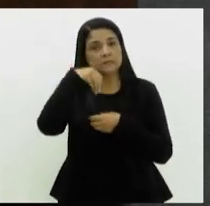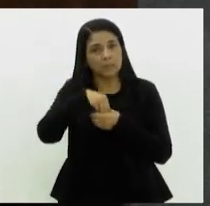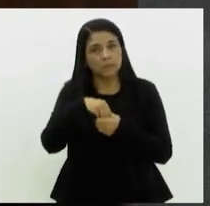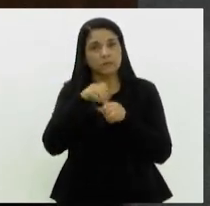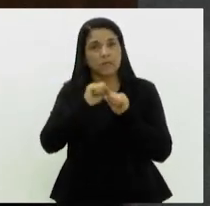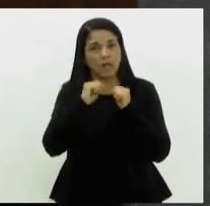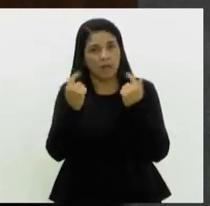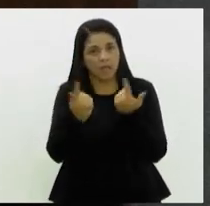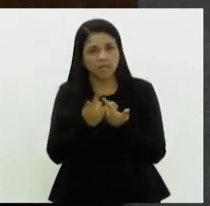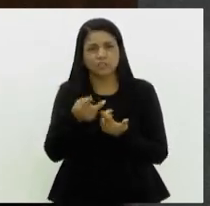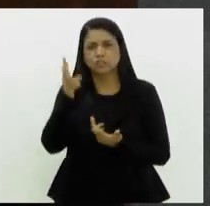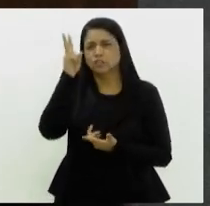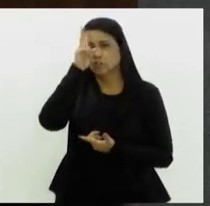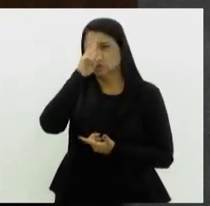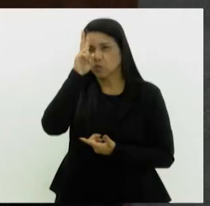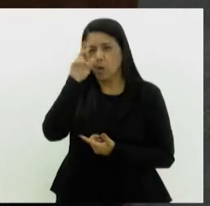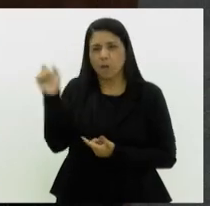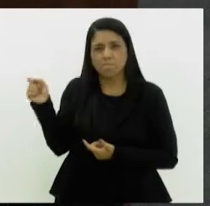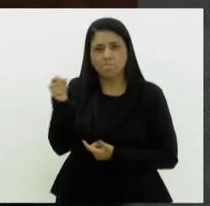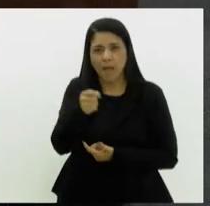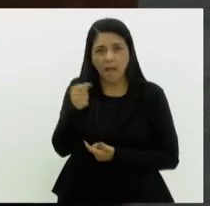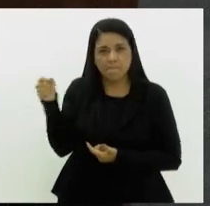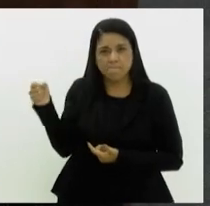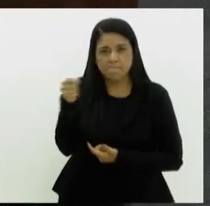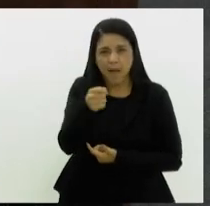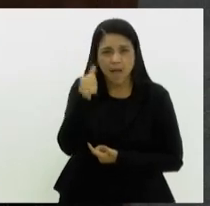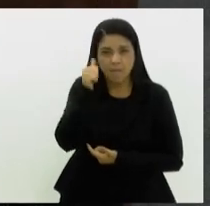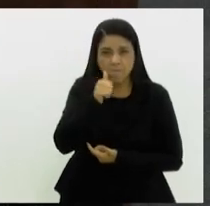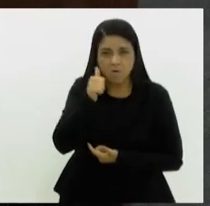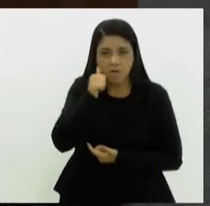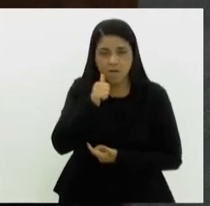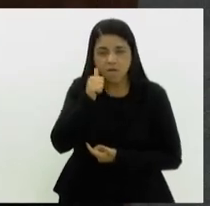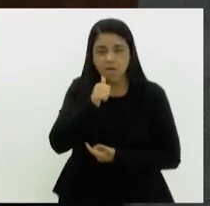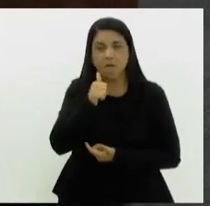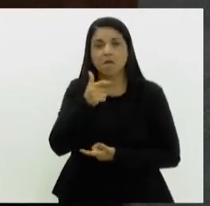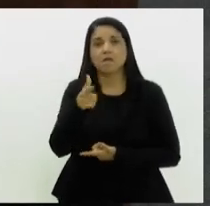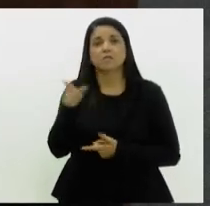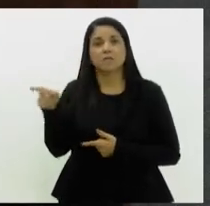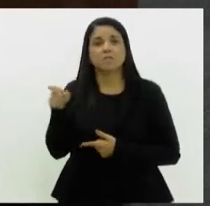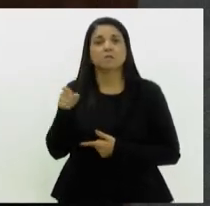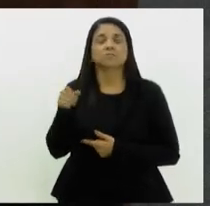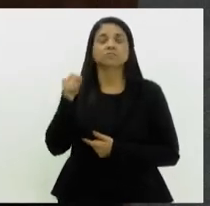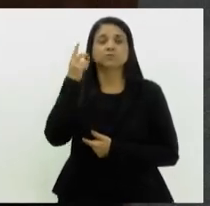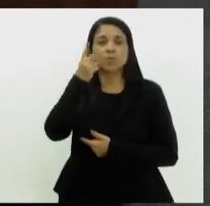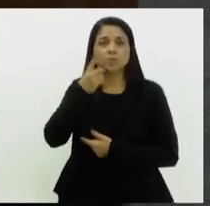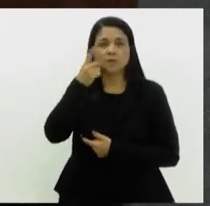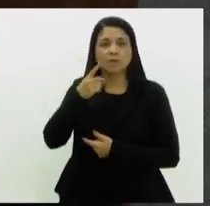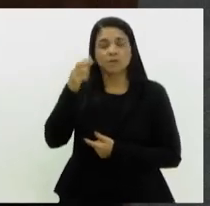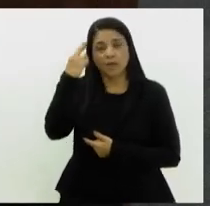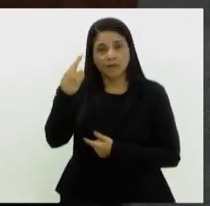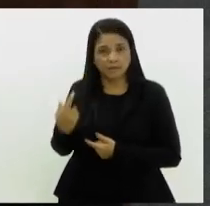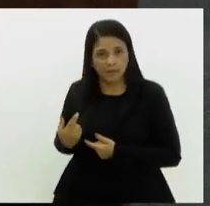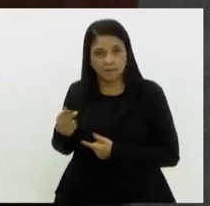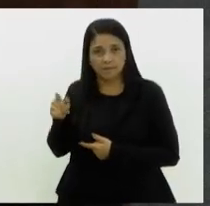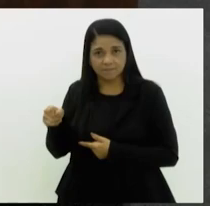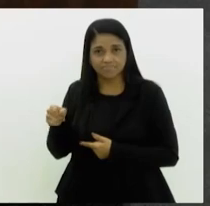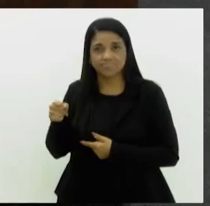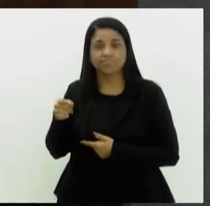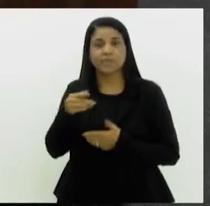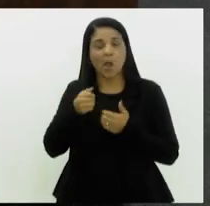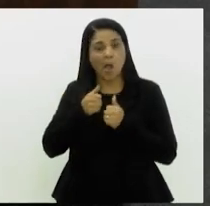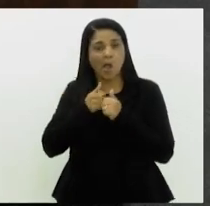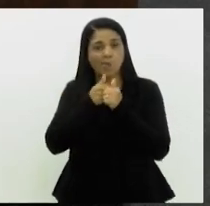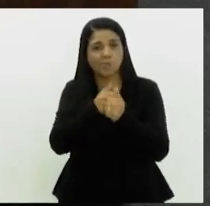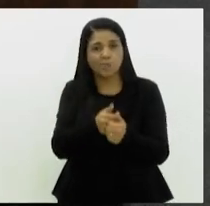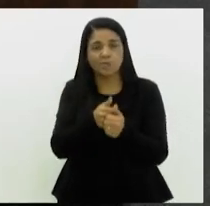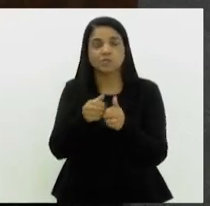com as parlamentares que aqui estão chegando, com as mulheres, como levantado pela deputada Renata Souza, a gente acompanhou as primeiras